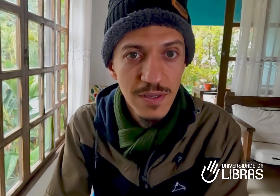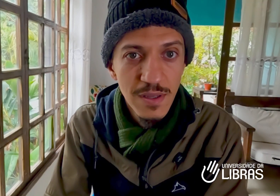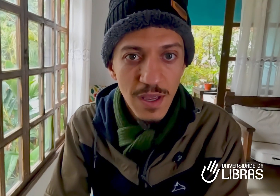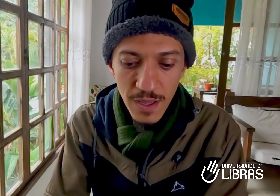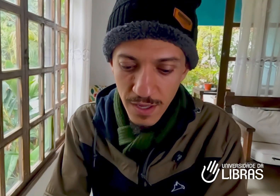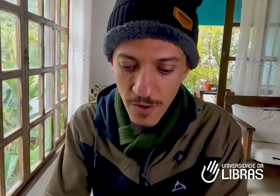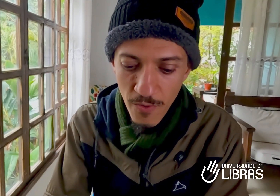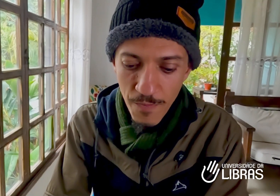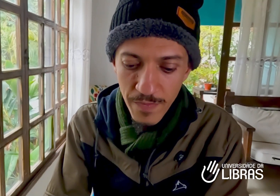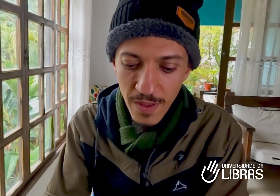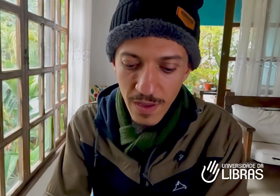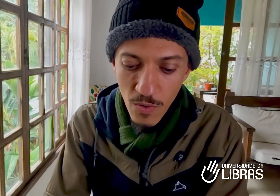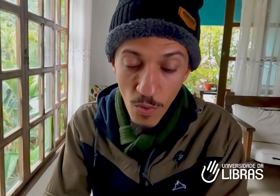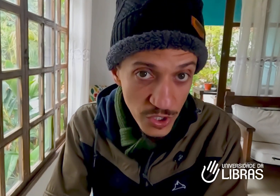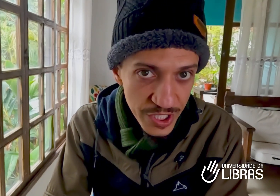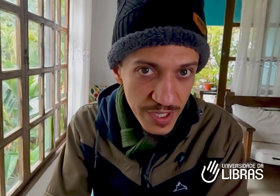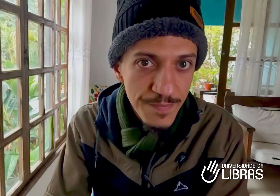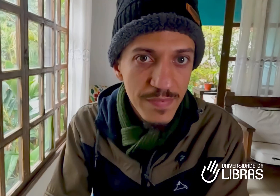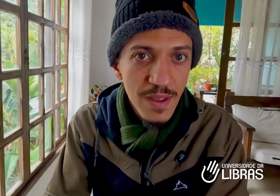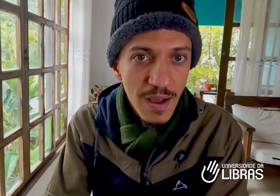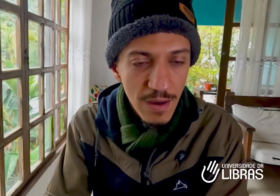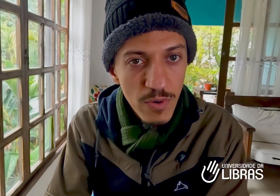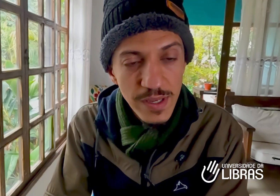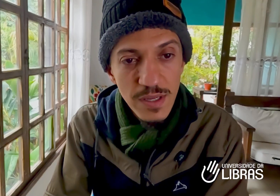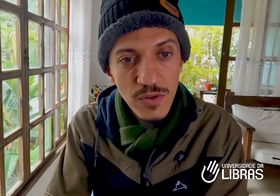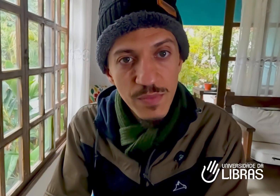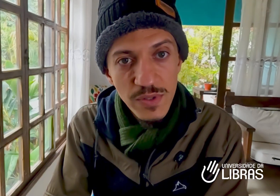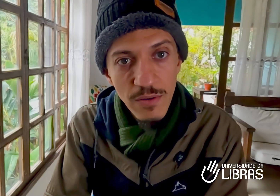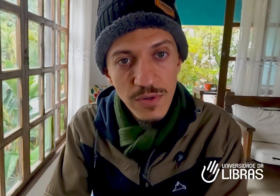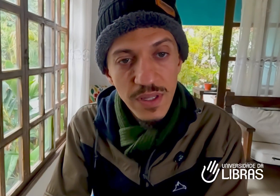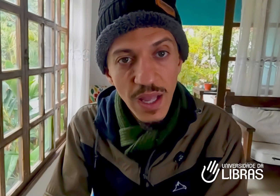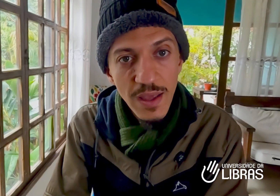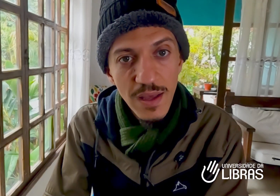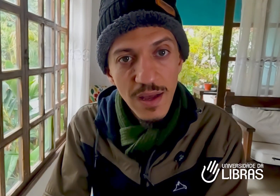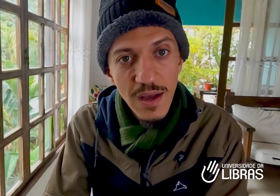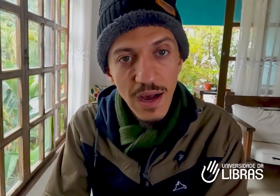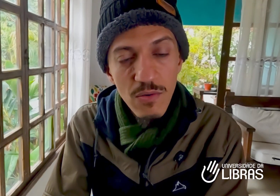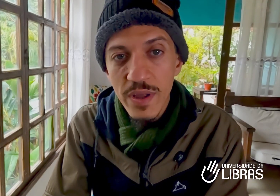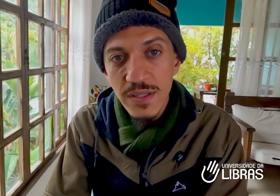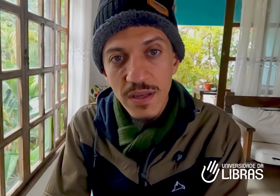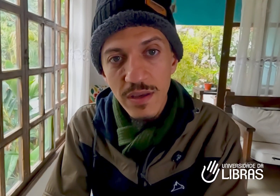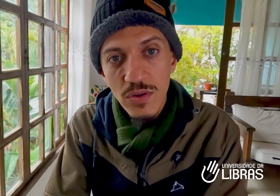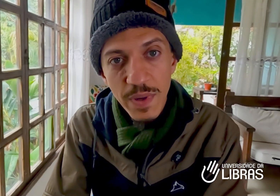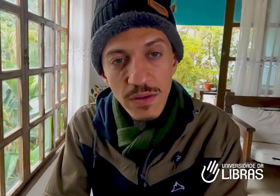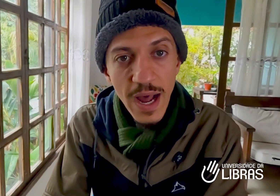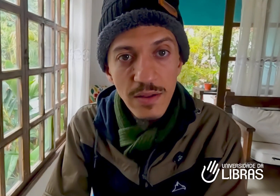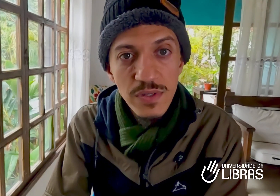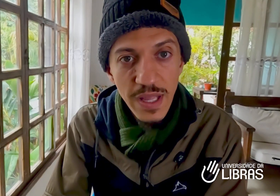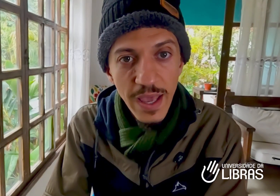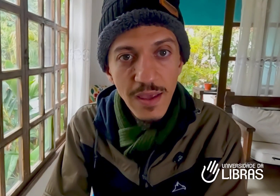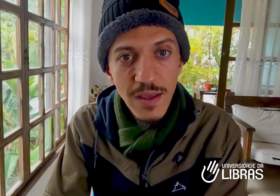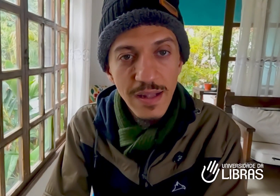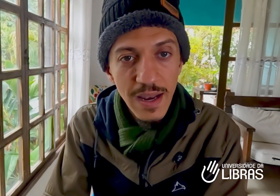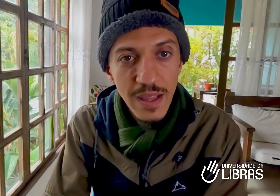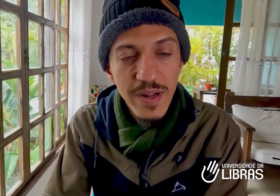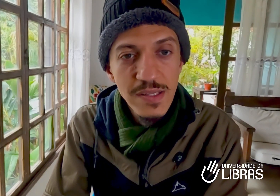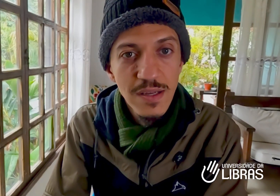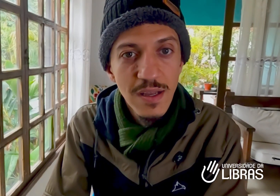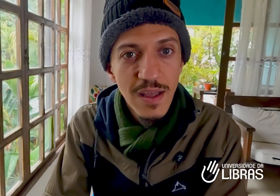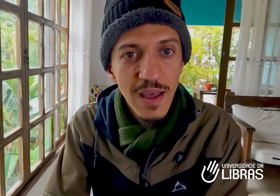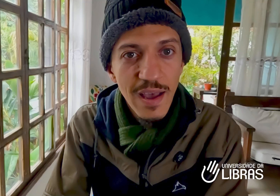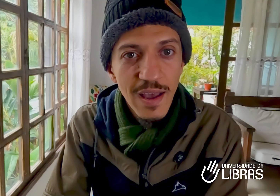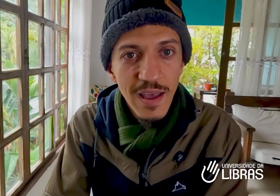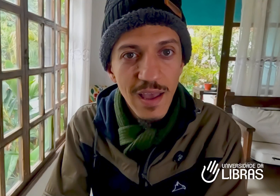Libras. Então, hoje, a conquista que os meus alunos têm, a conquista que os mentorados têm na